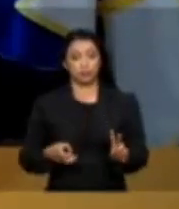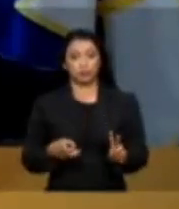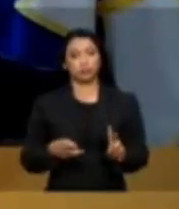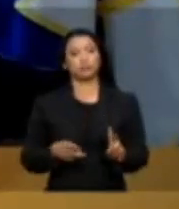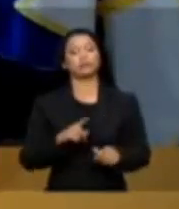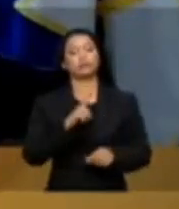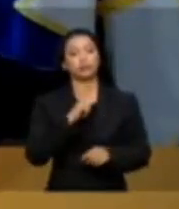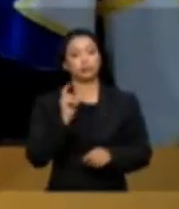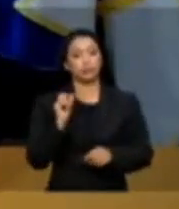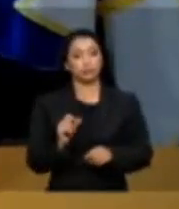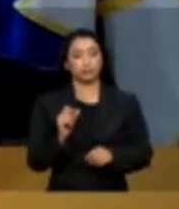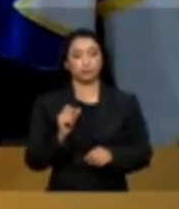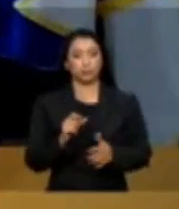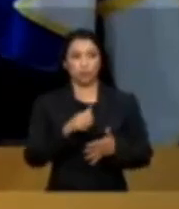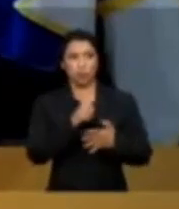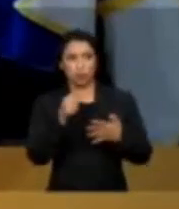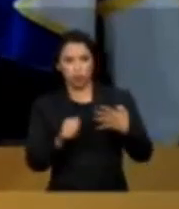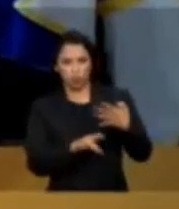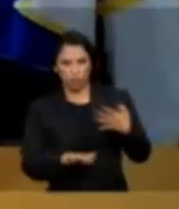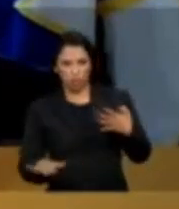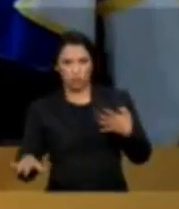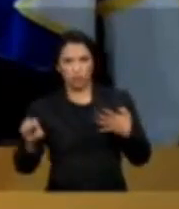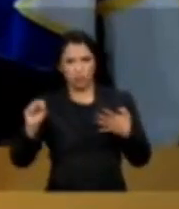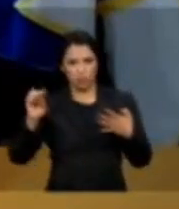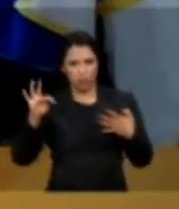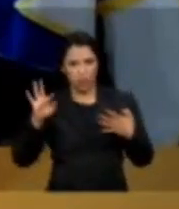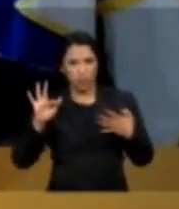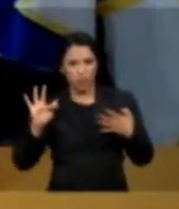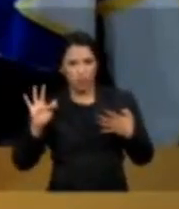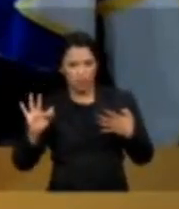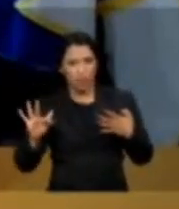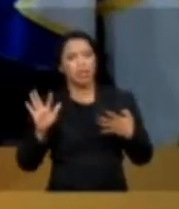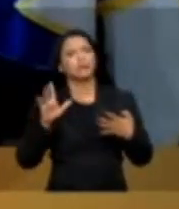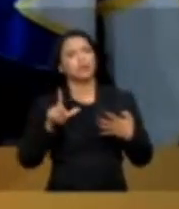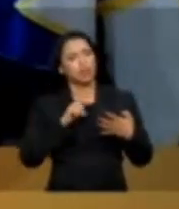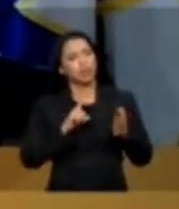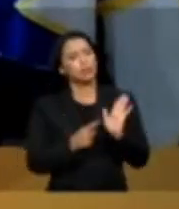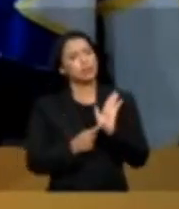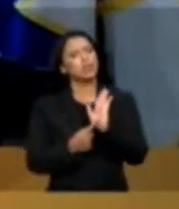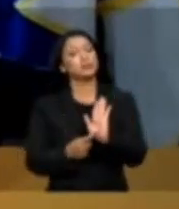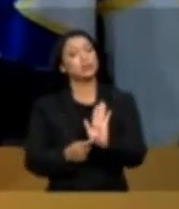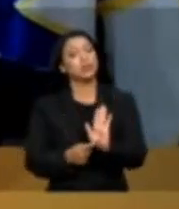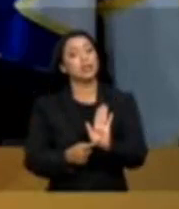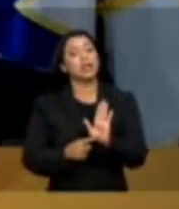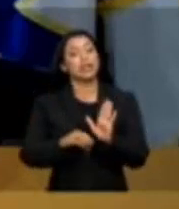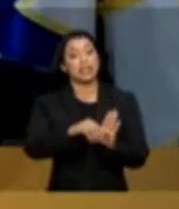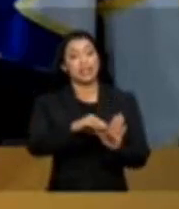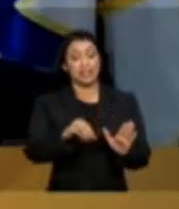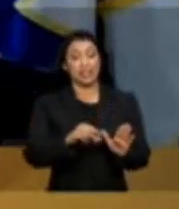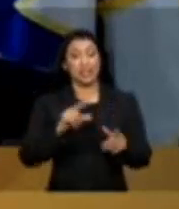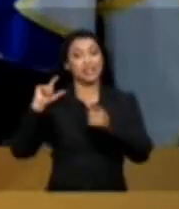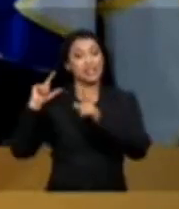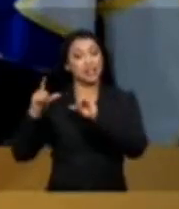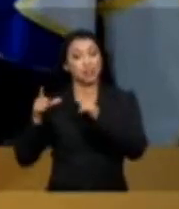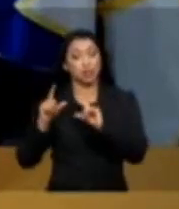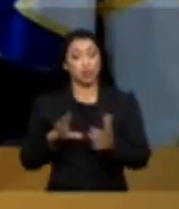sua vez, a jurisprudência dessa Suprema Corte tem afirmado que as terras tradicionalmente ocupadas